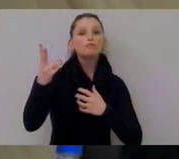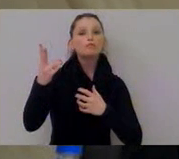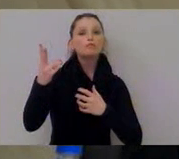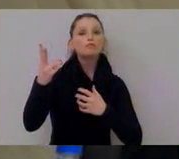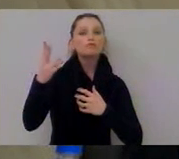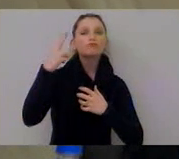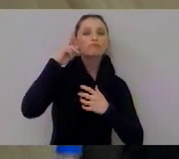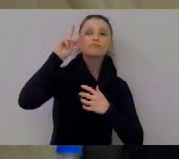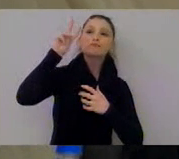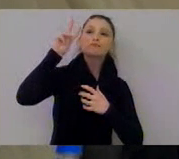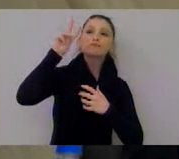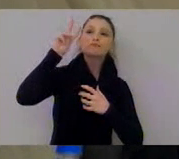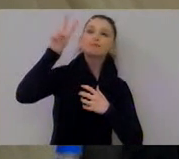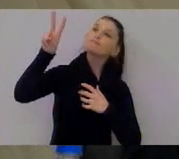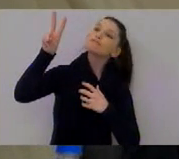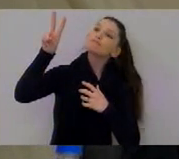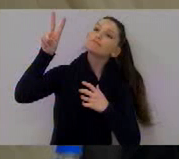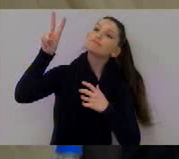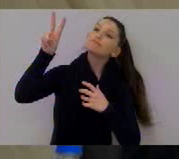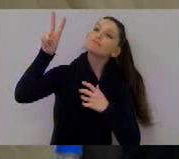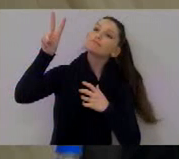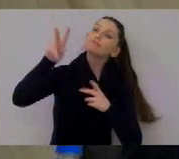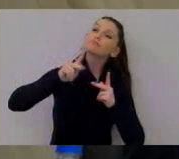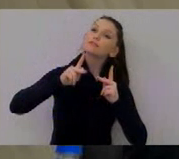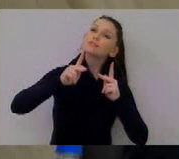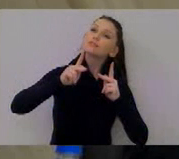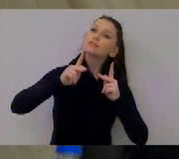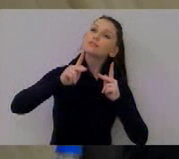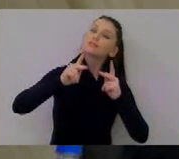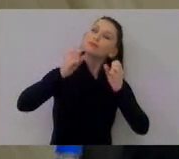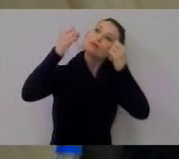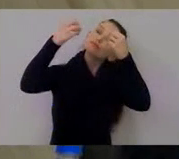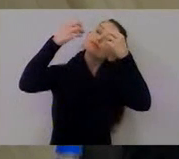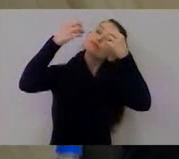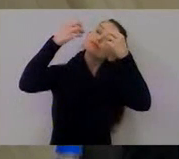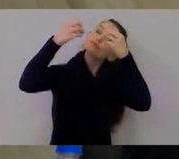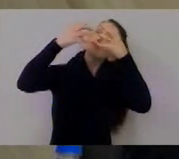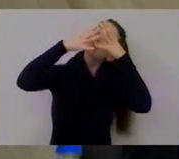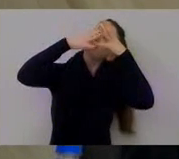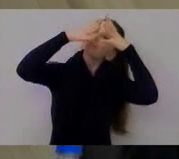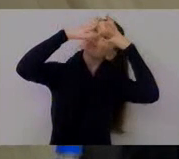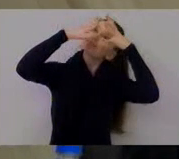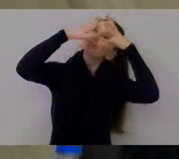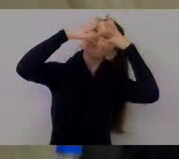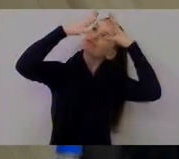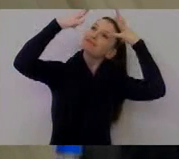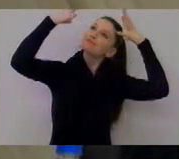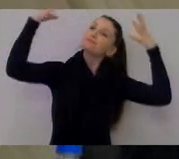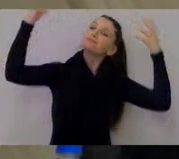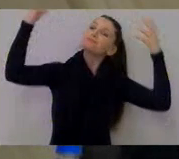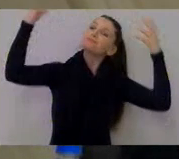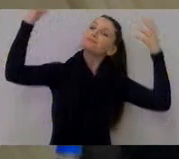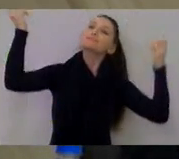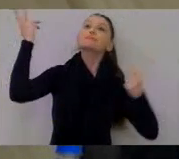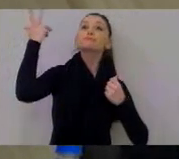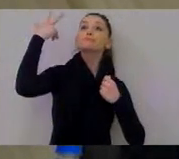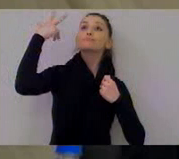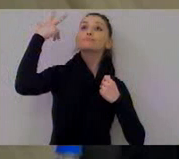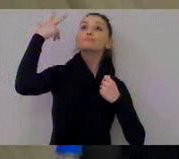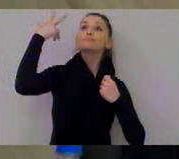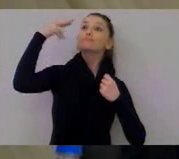ele e sede iluminado. E os vossos